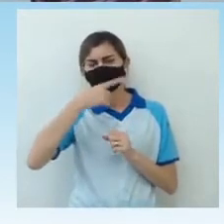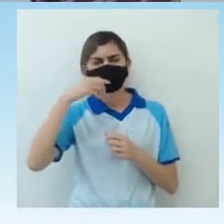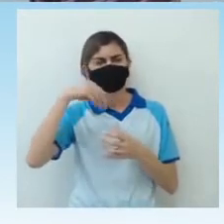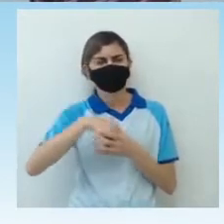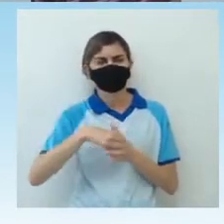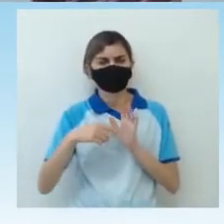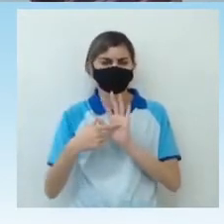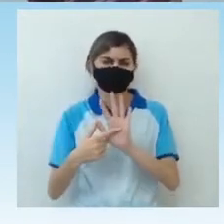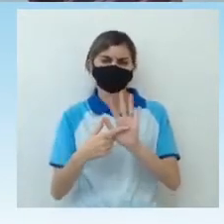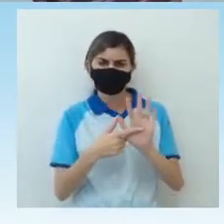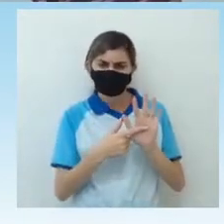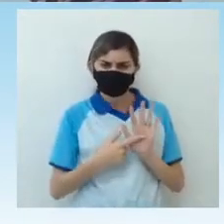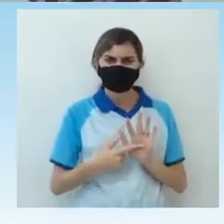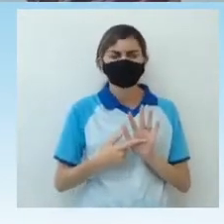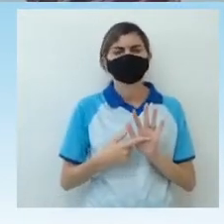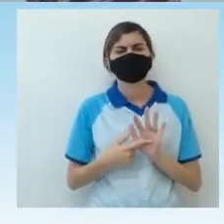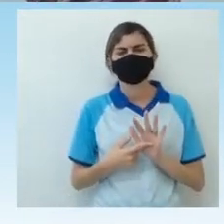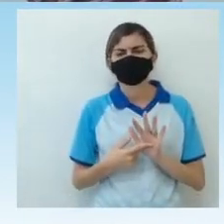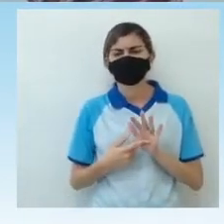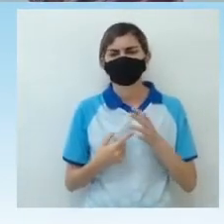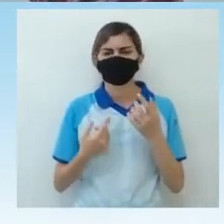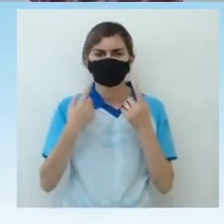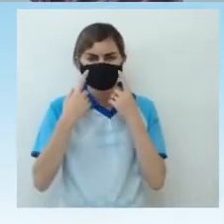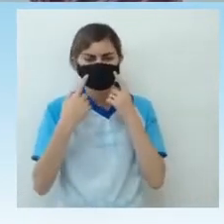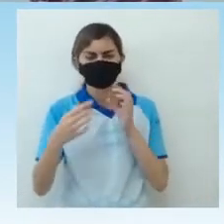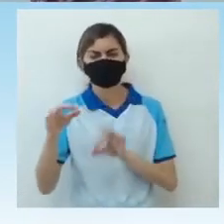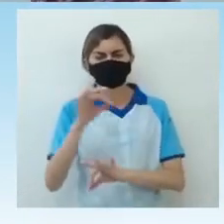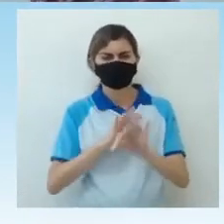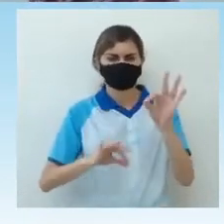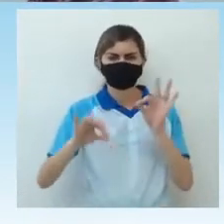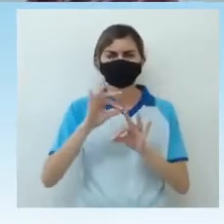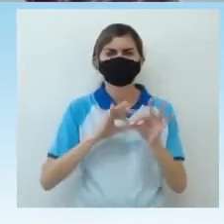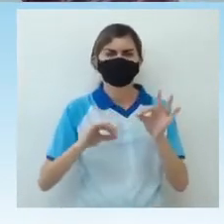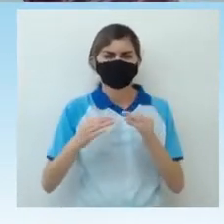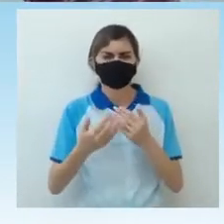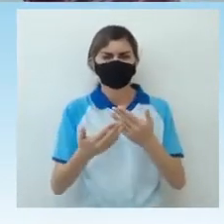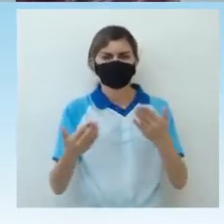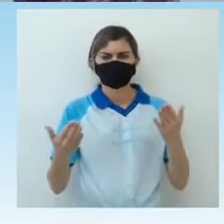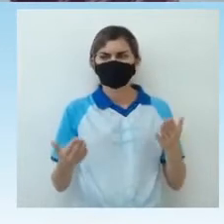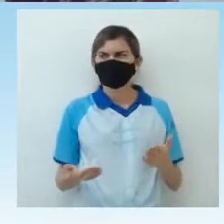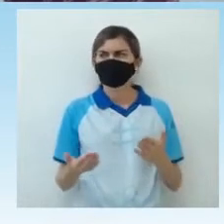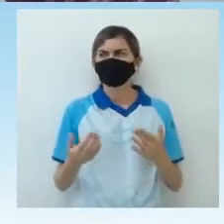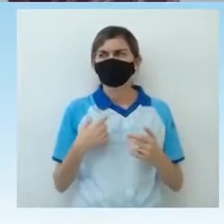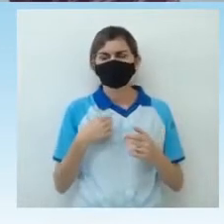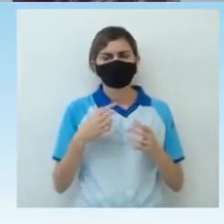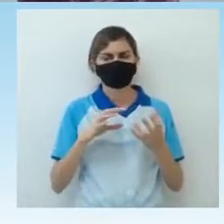que foi apresentado, e quando ele mexe, quando o artista, o David Hall, começa a mexer na imagem,